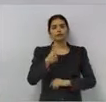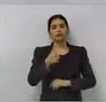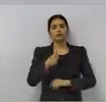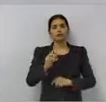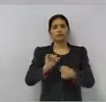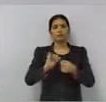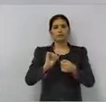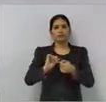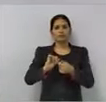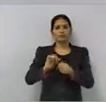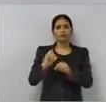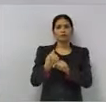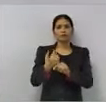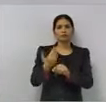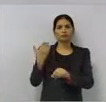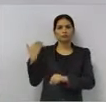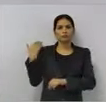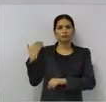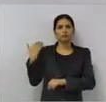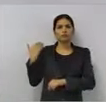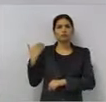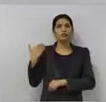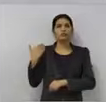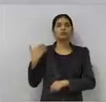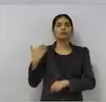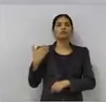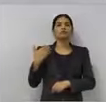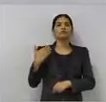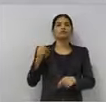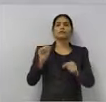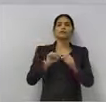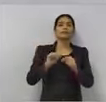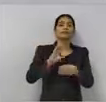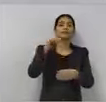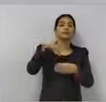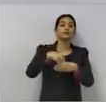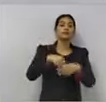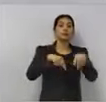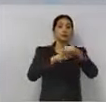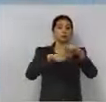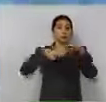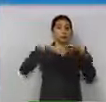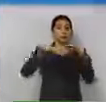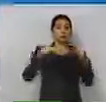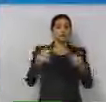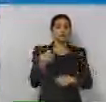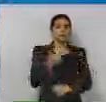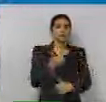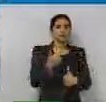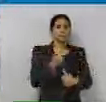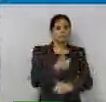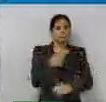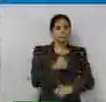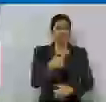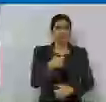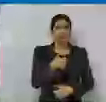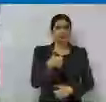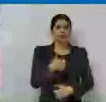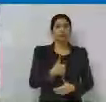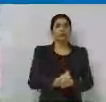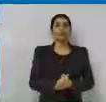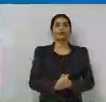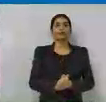elaborados para execução dentro da COSANFA. Primeiro, seria a